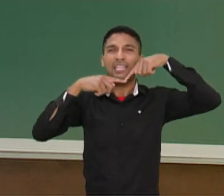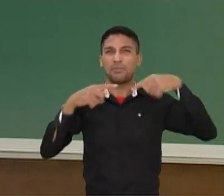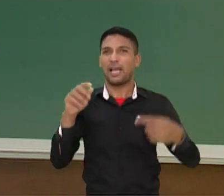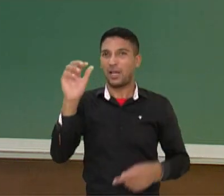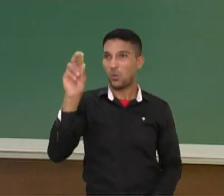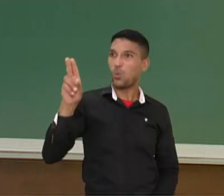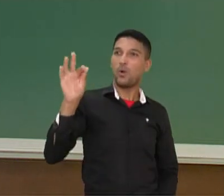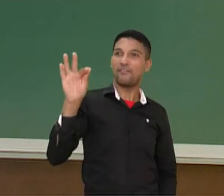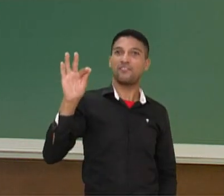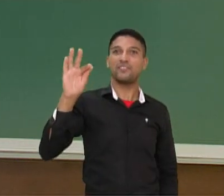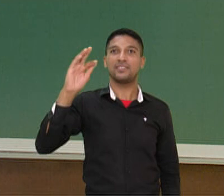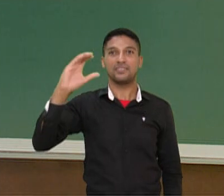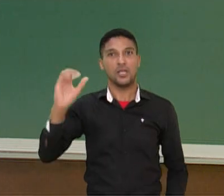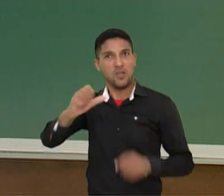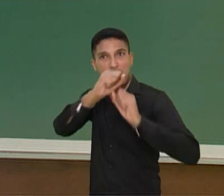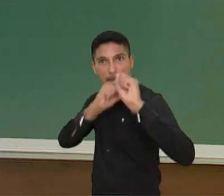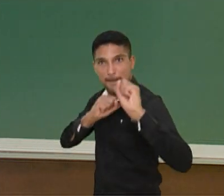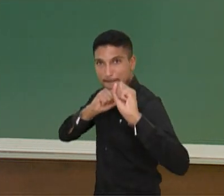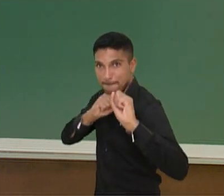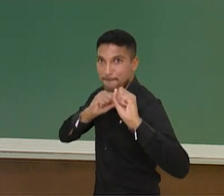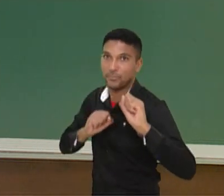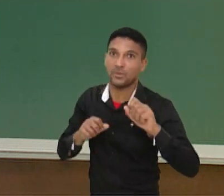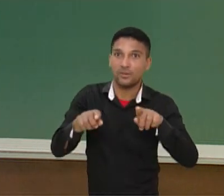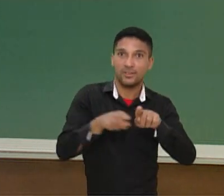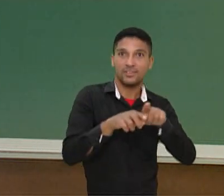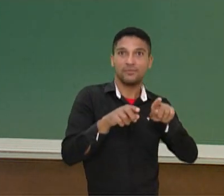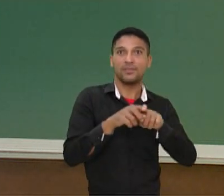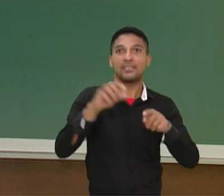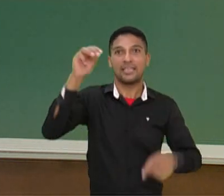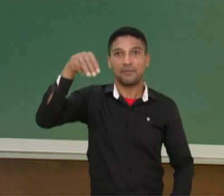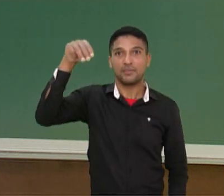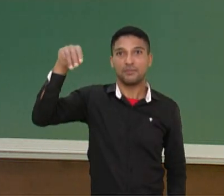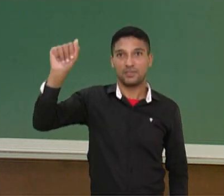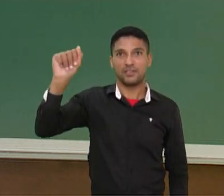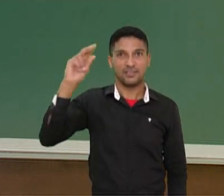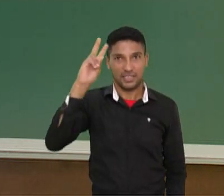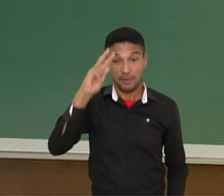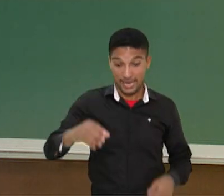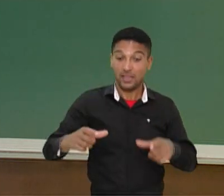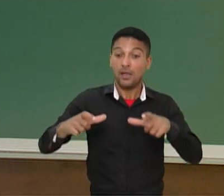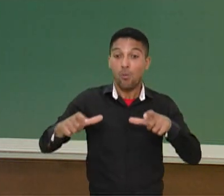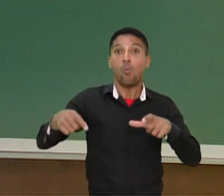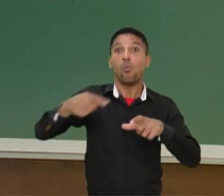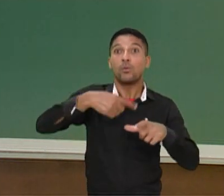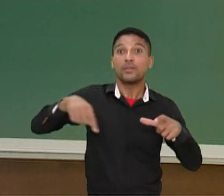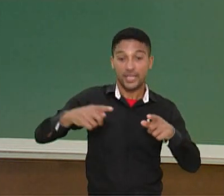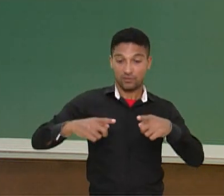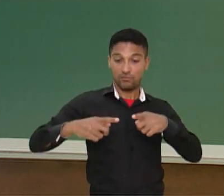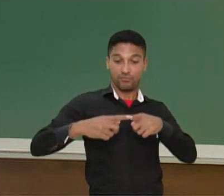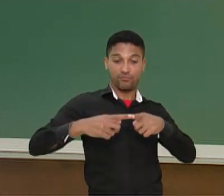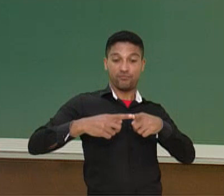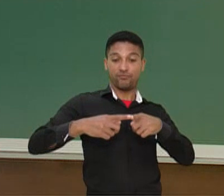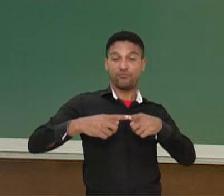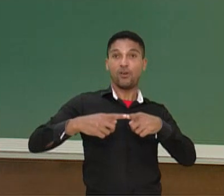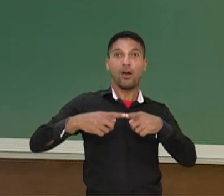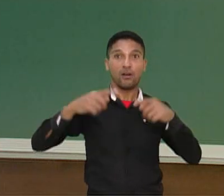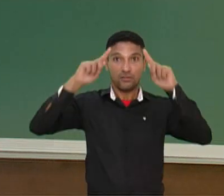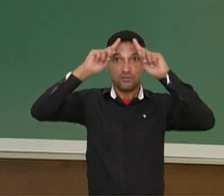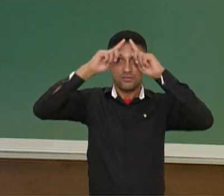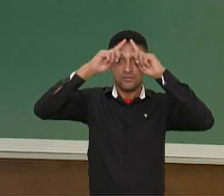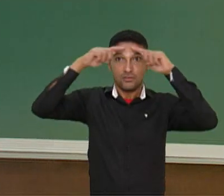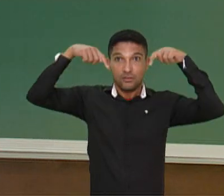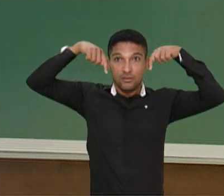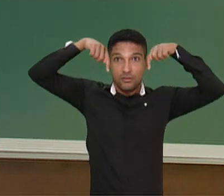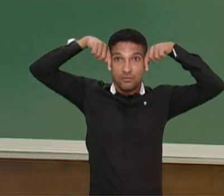sei lá, aquelas lutaradas lá? E eles lutam dentro de um lugar chamado octógono,